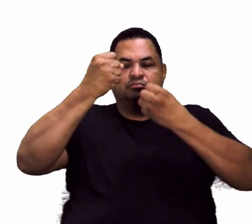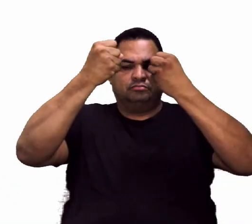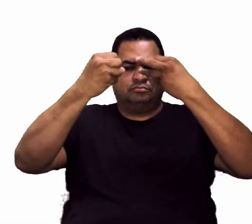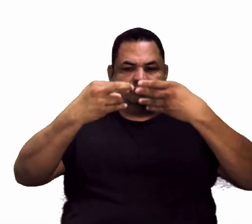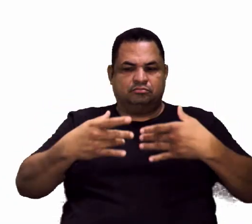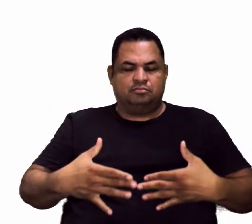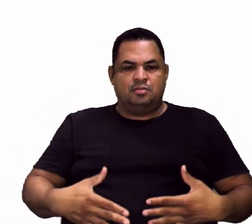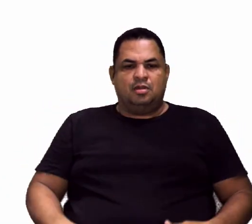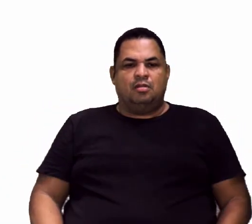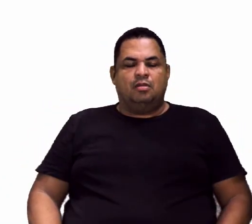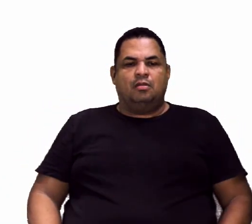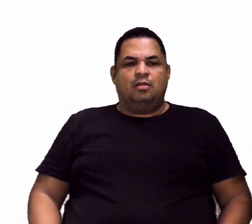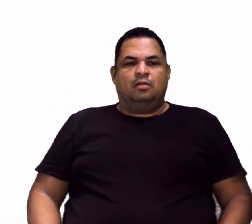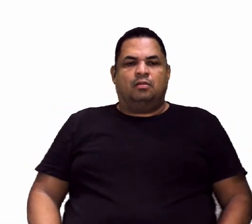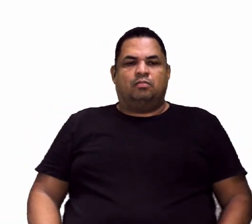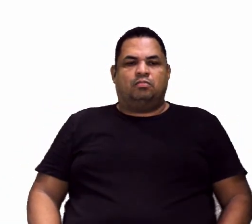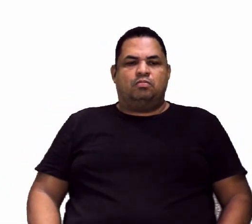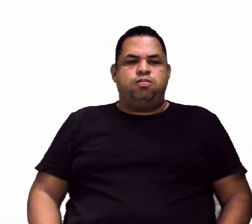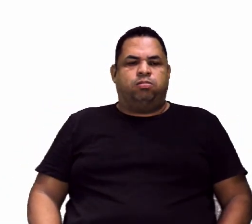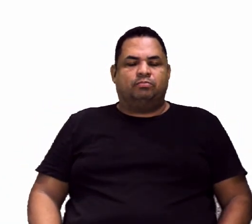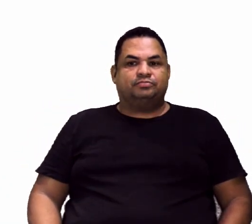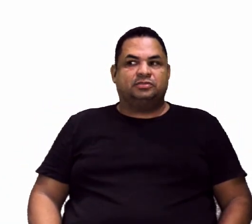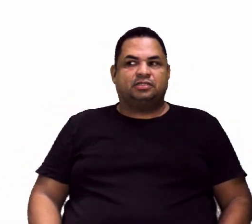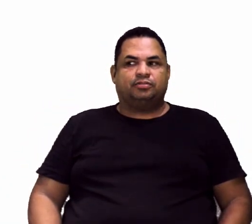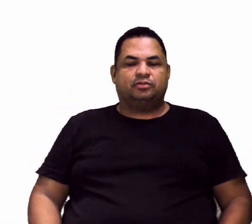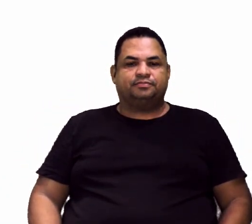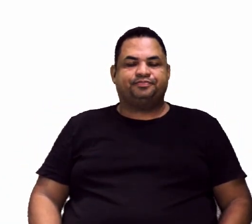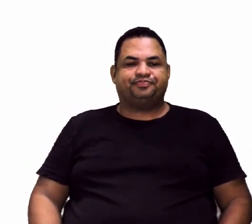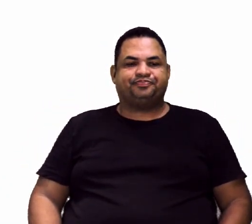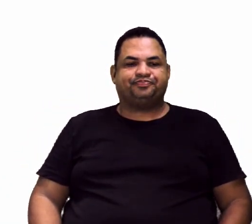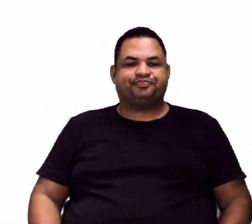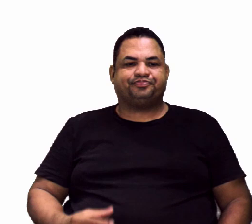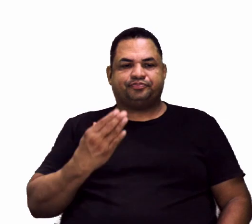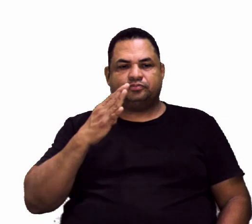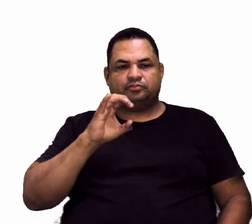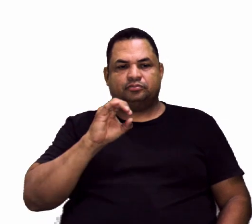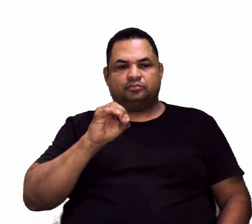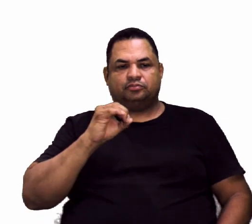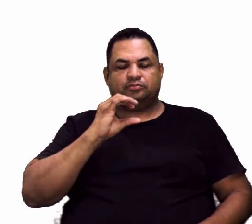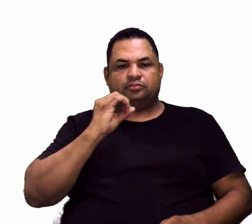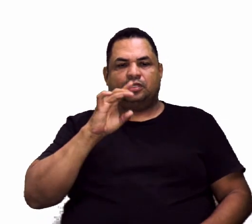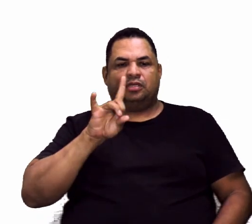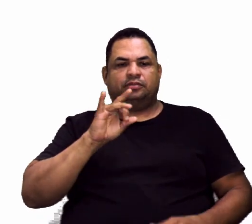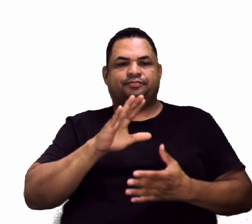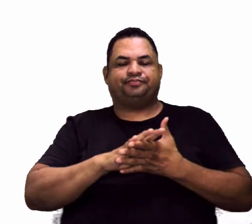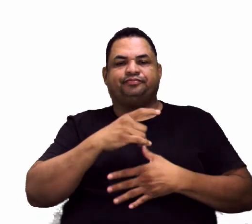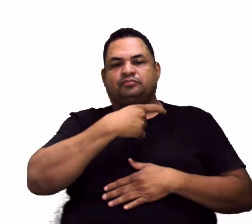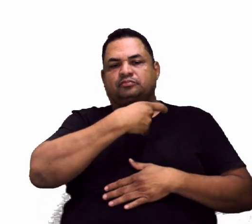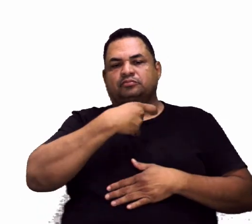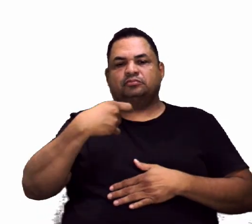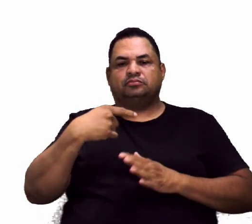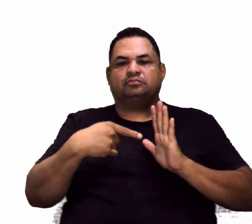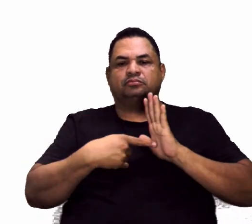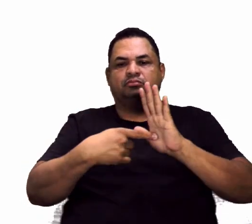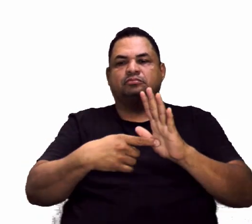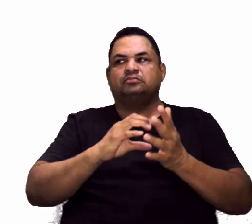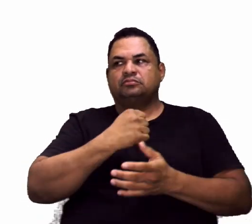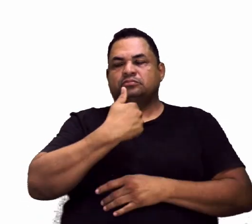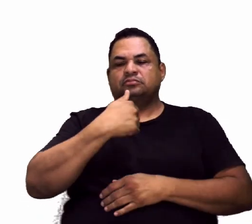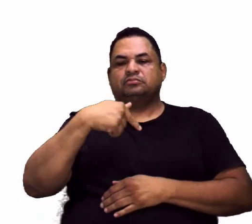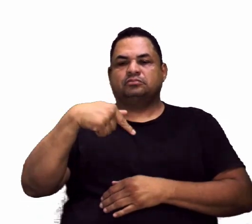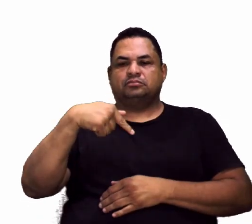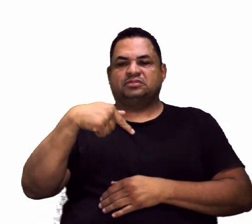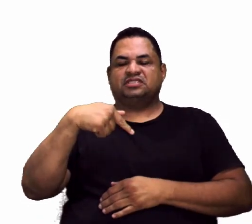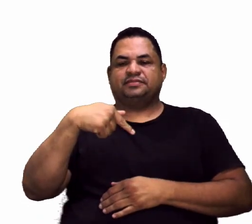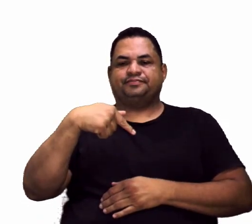você. O cátion de um átomo X, que apresenta 17 elétrons ou